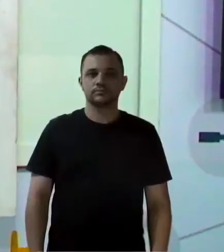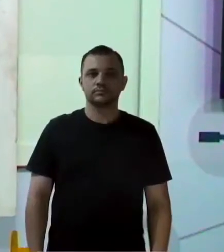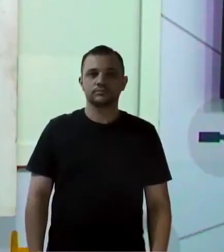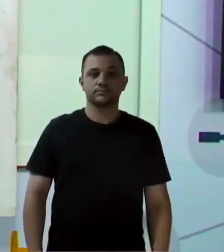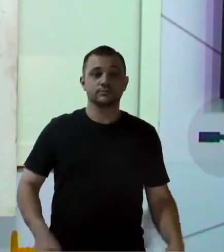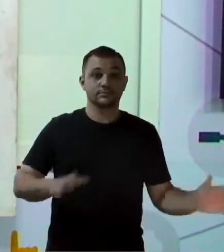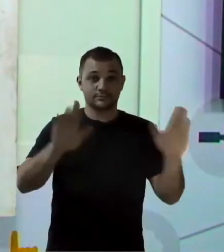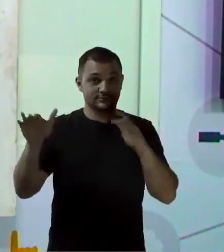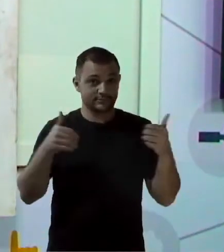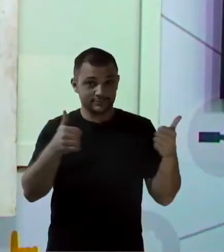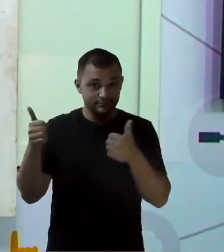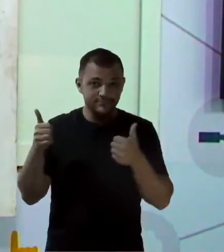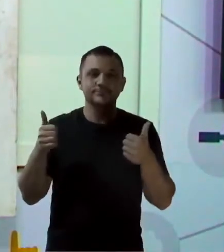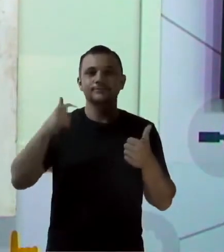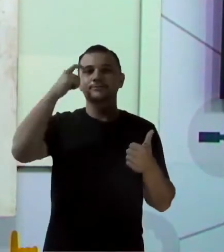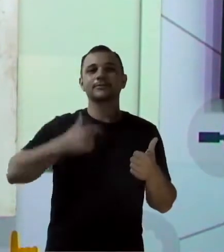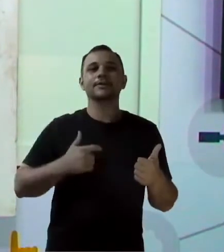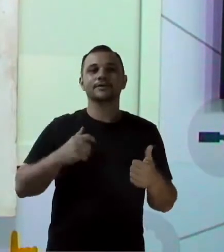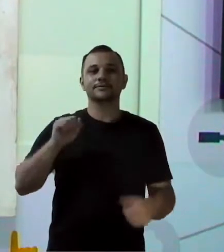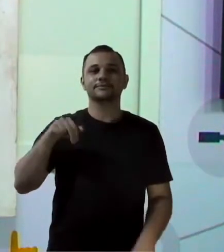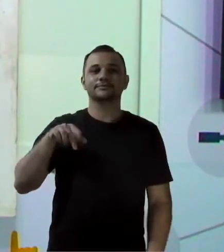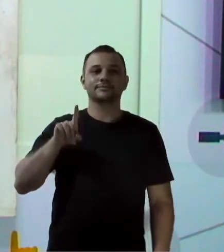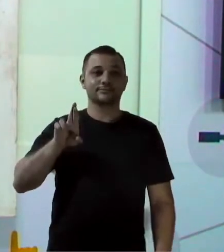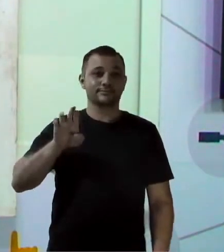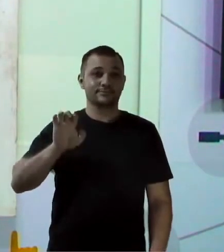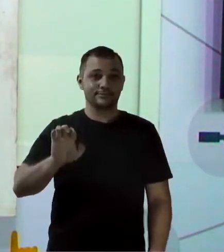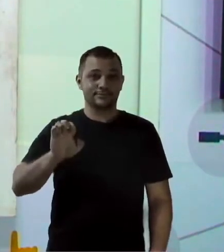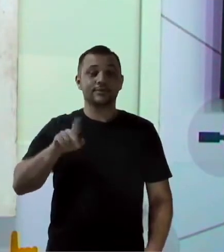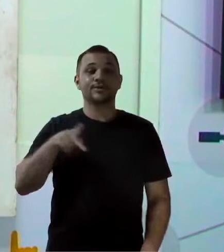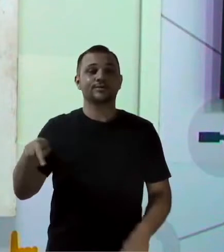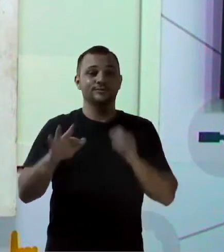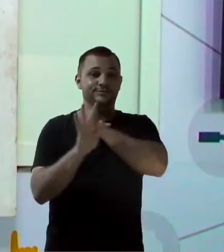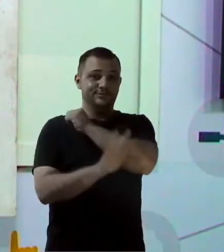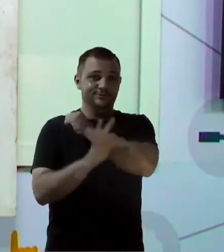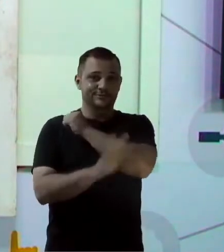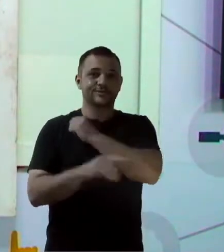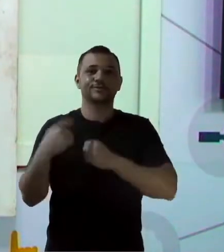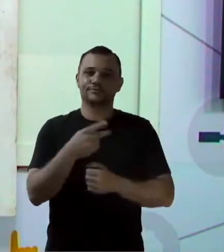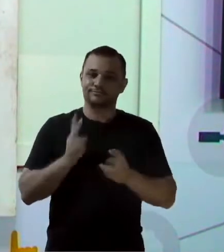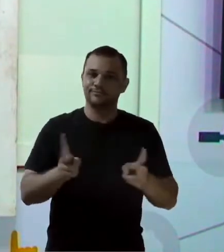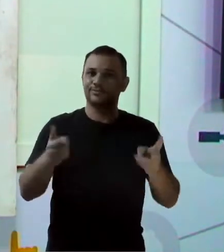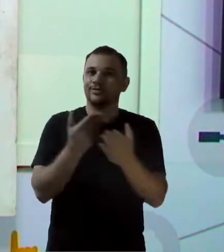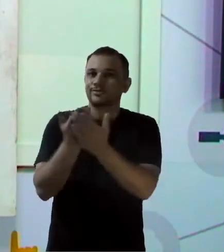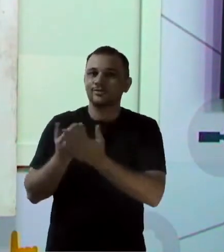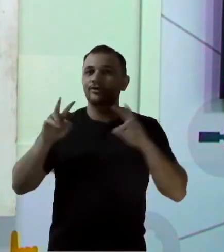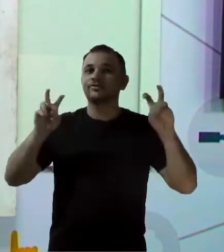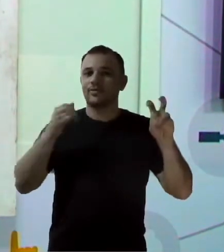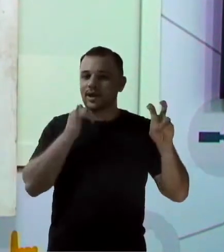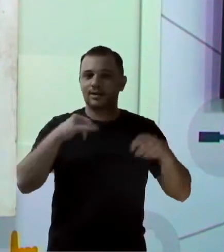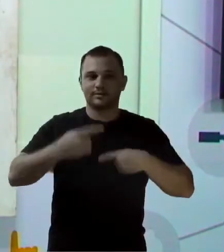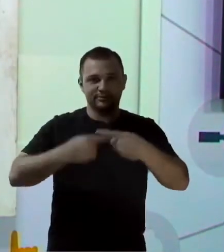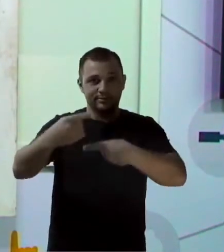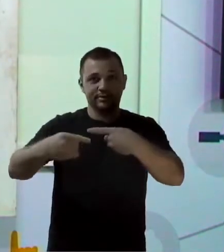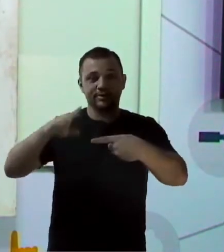Fala galera, aqui é o professor André de Física, tá? Vamos dar continuidade ao nosso conteúdo de eletrodinâmica, em